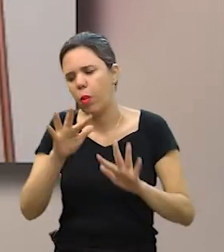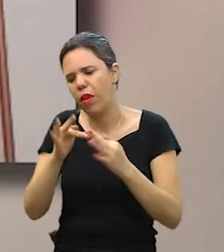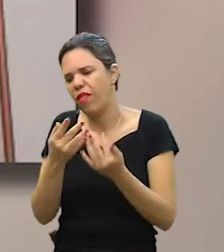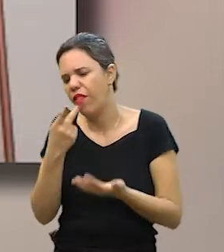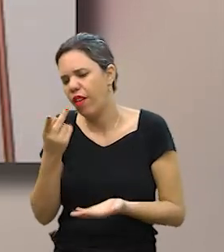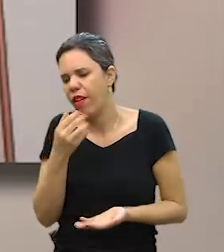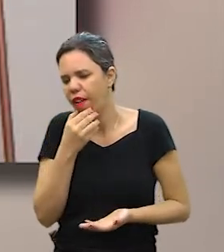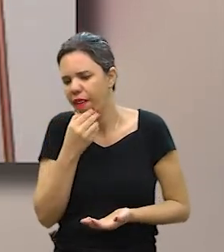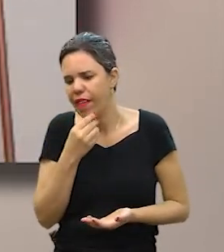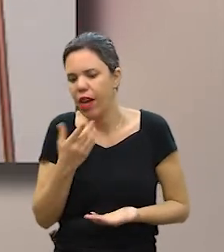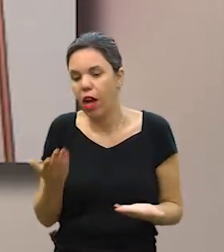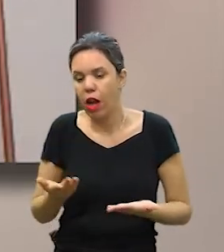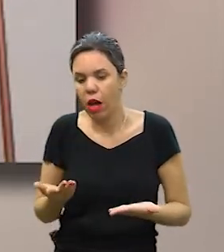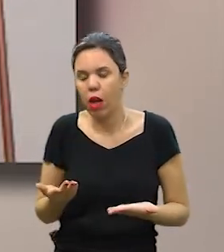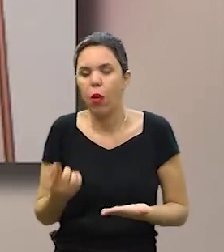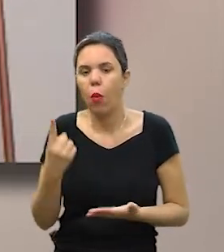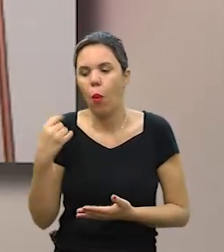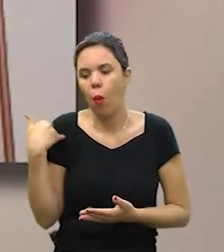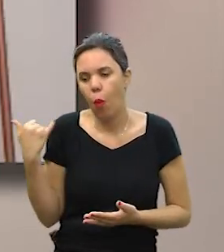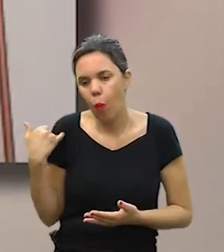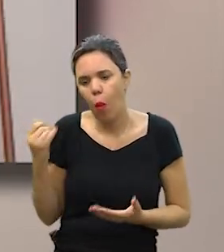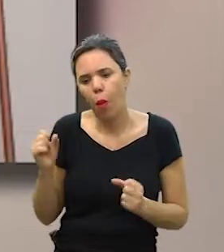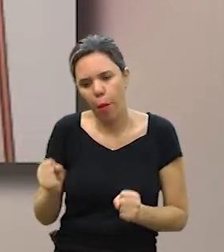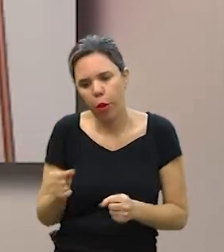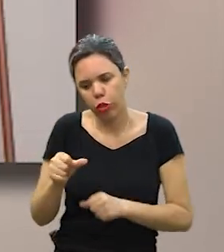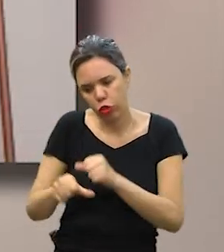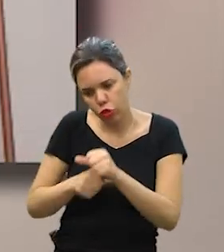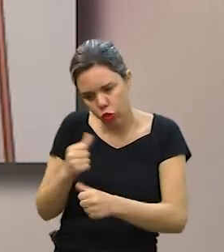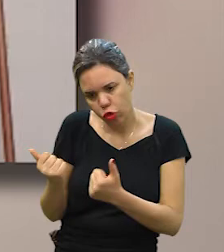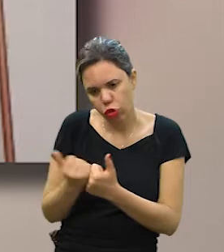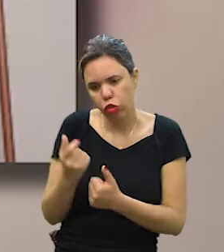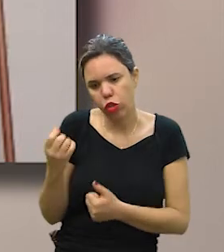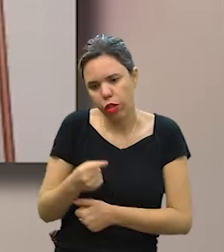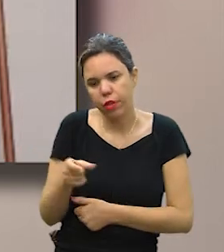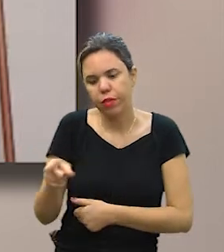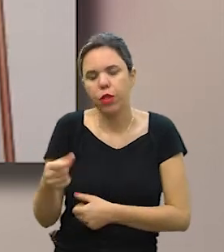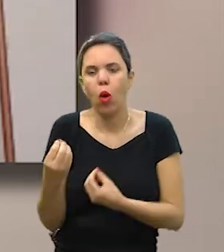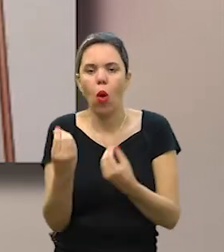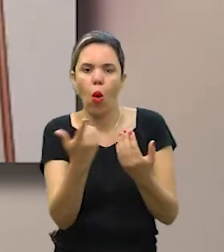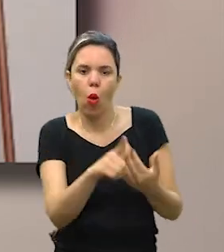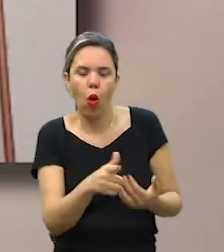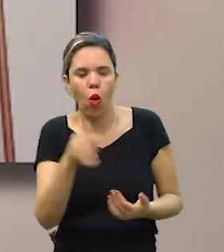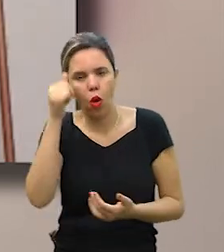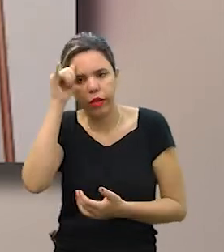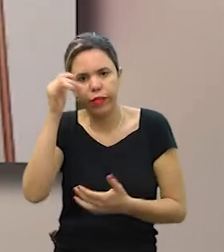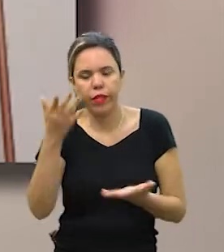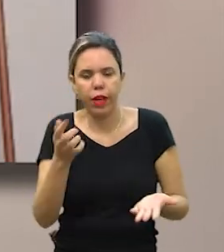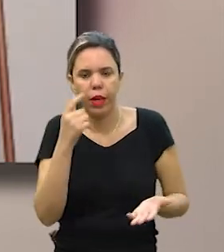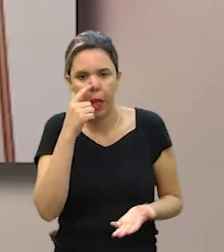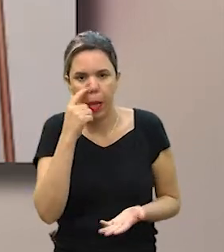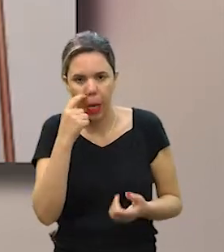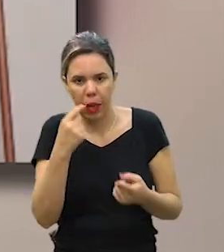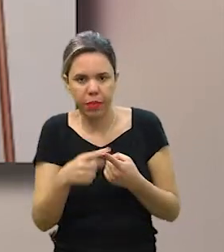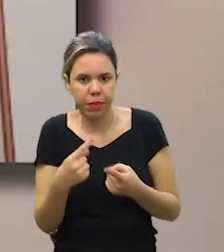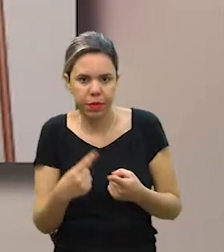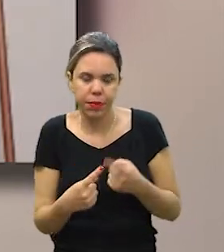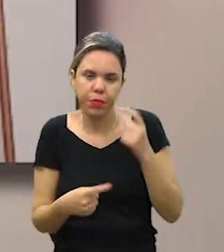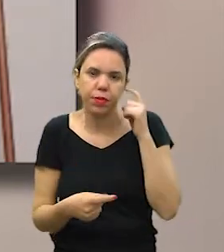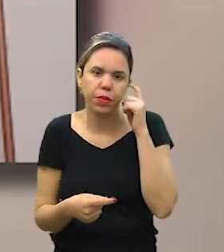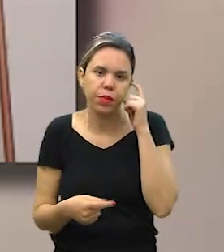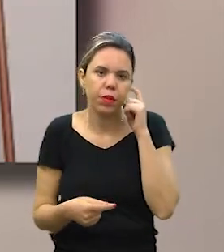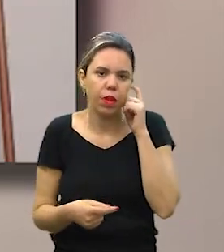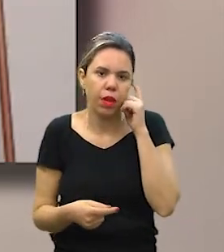falam, ai, doutor, agora a partir de 1 ano eu posso trocar esse leite e dar o leite de vaca,